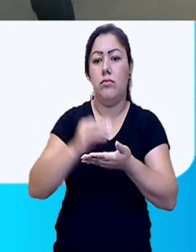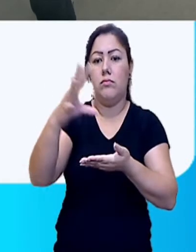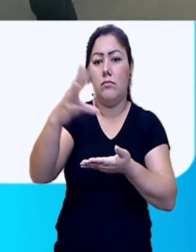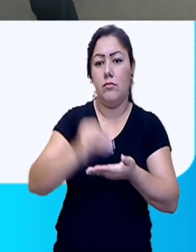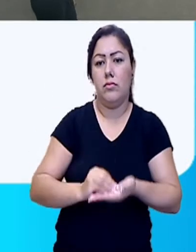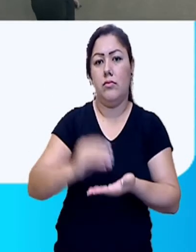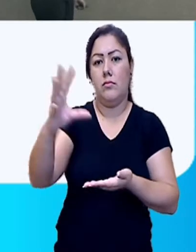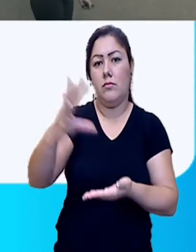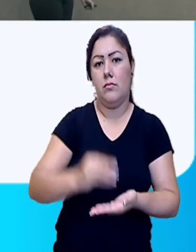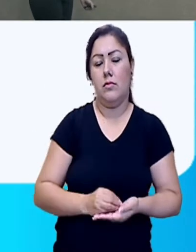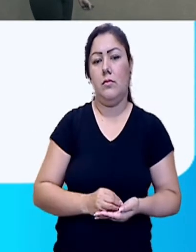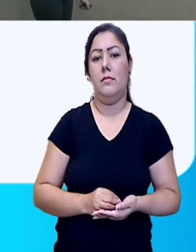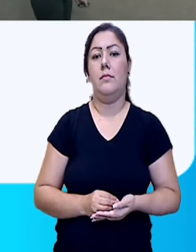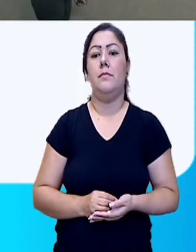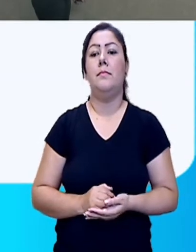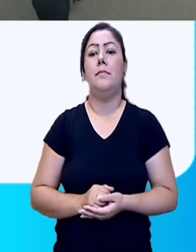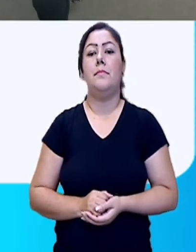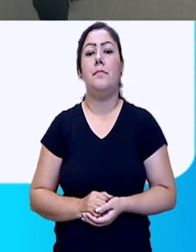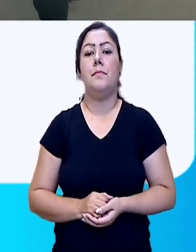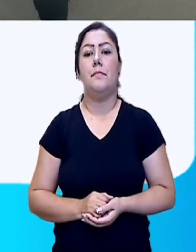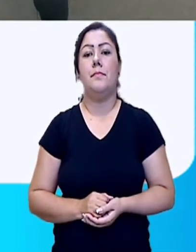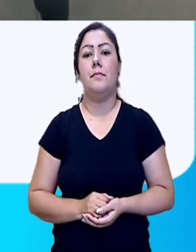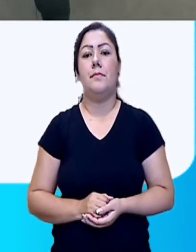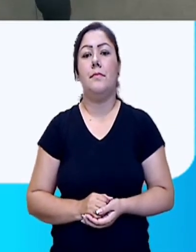aqui. Então, vamos continuar.